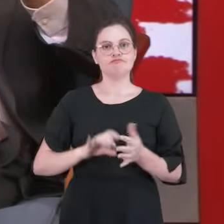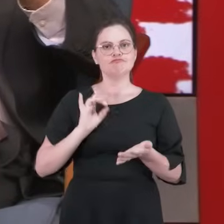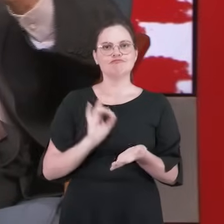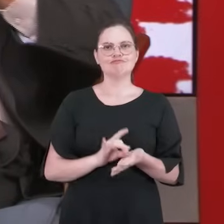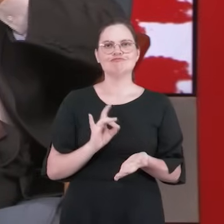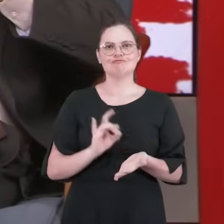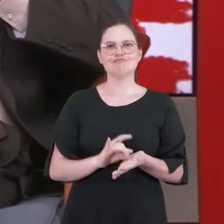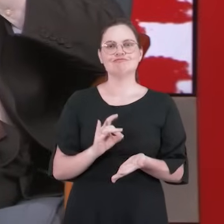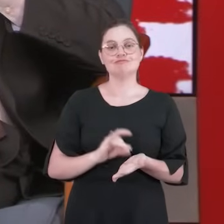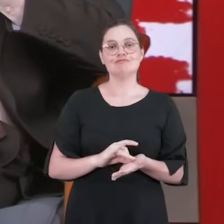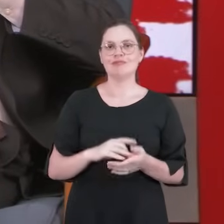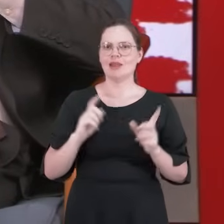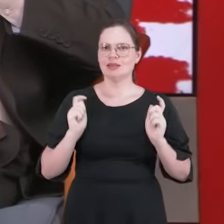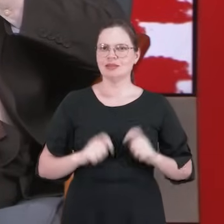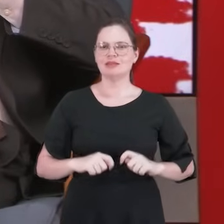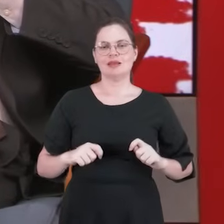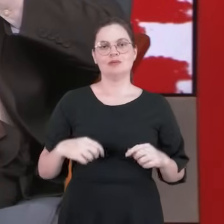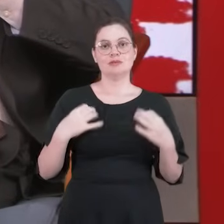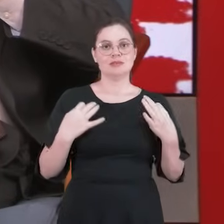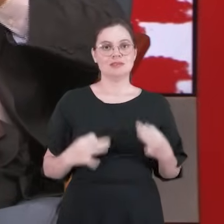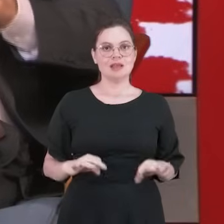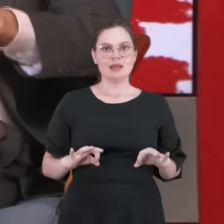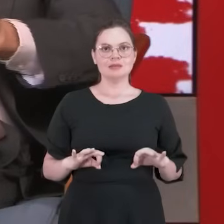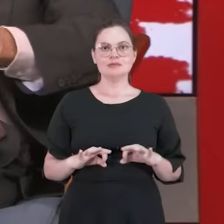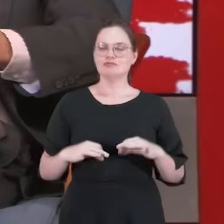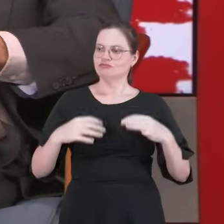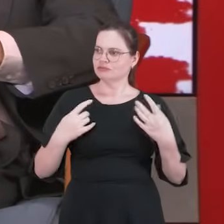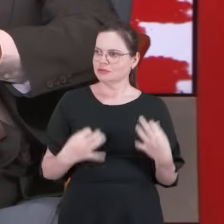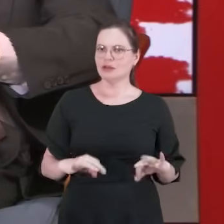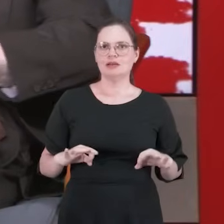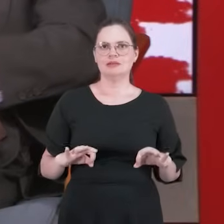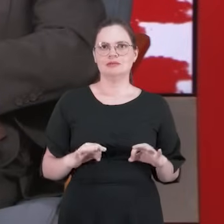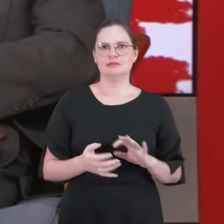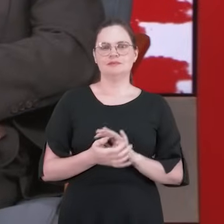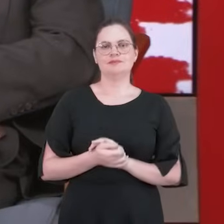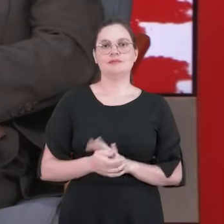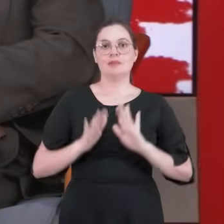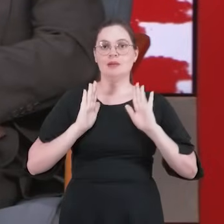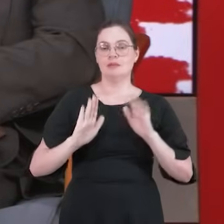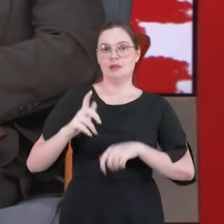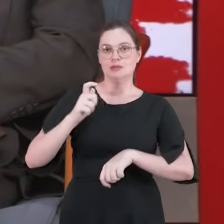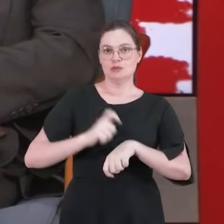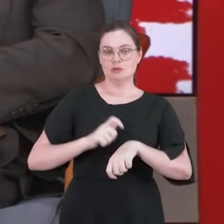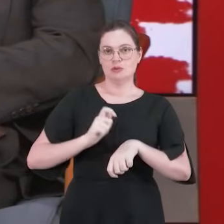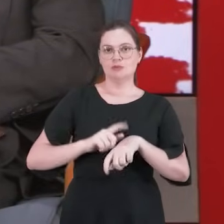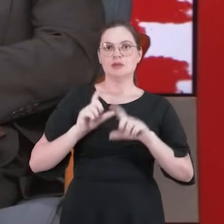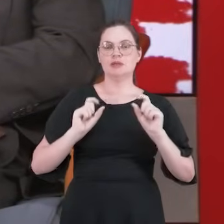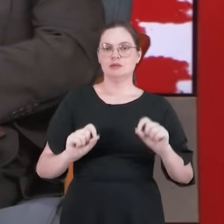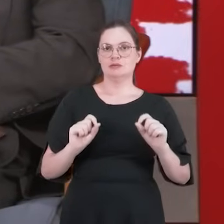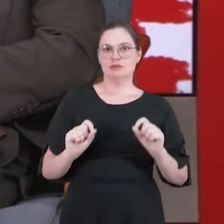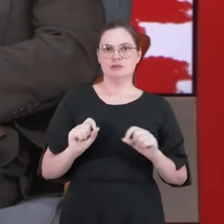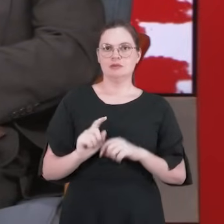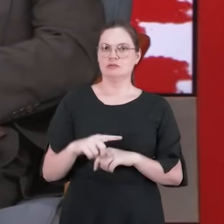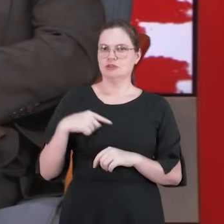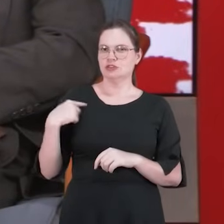realmente tinha funcionado. Mas, à medida que nós fomos